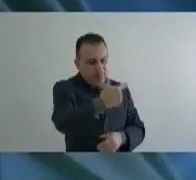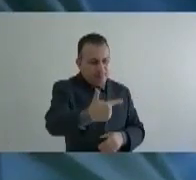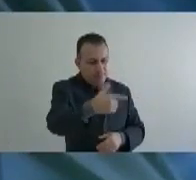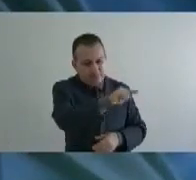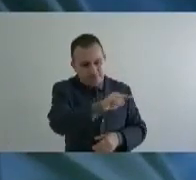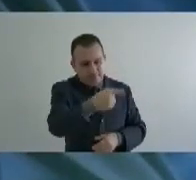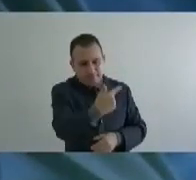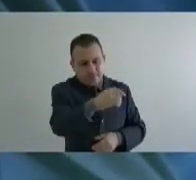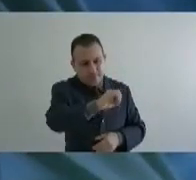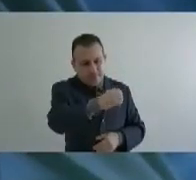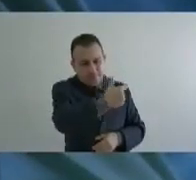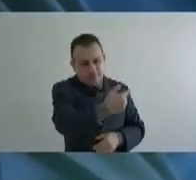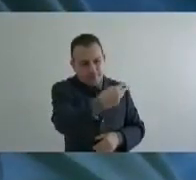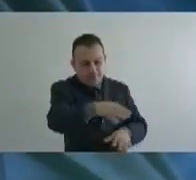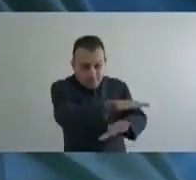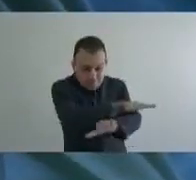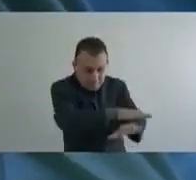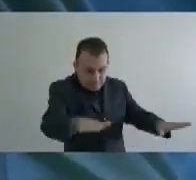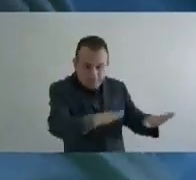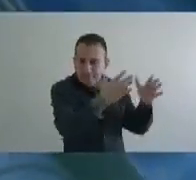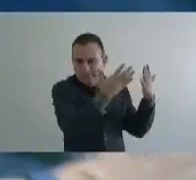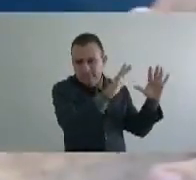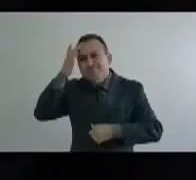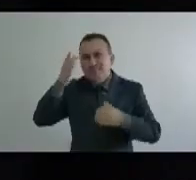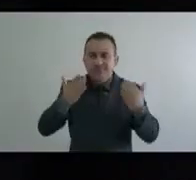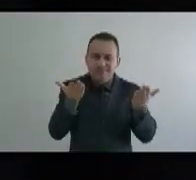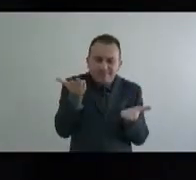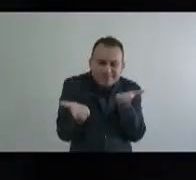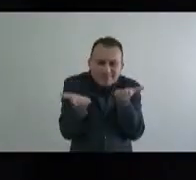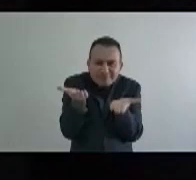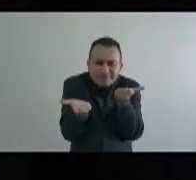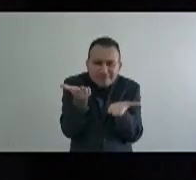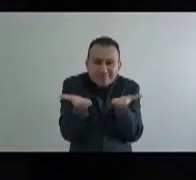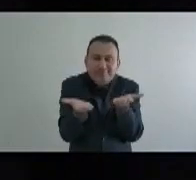2022-2023. Bênçãos e luzes sobre Vossas Excelências. Eu tenho